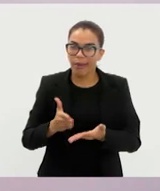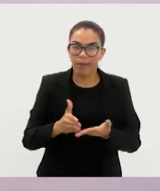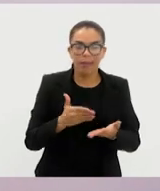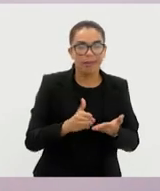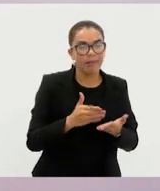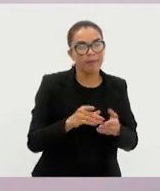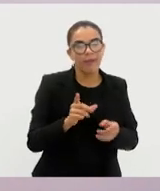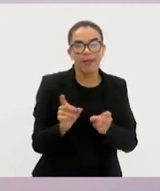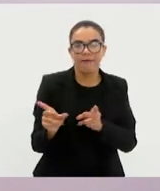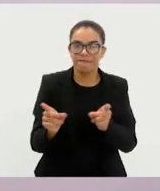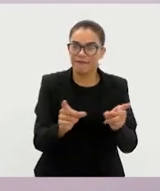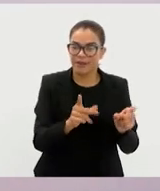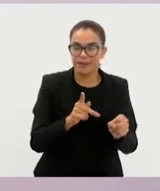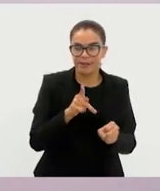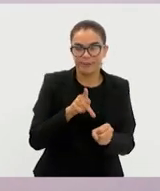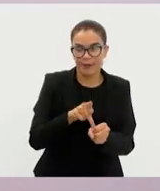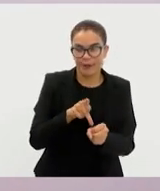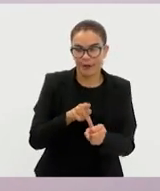de petróleo. Então,